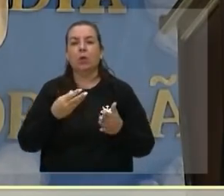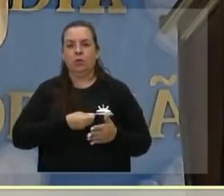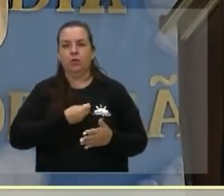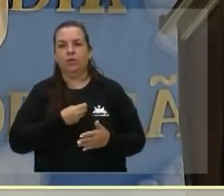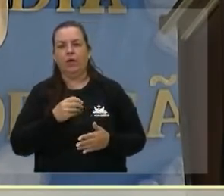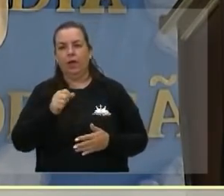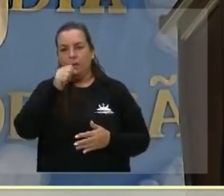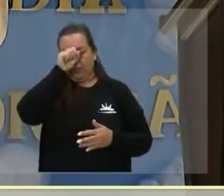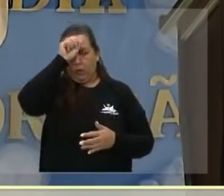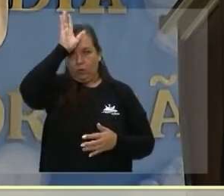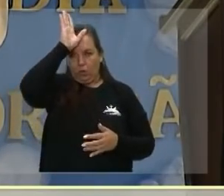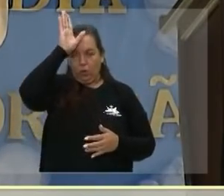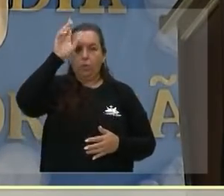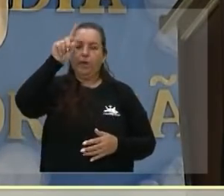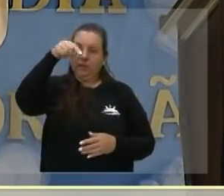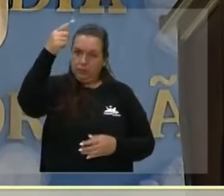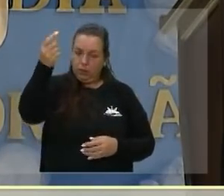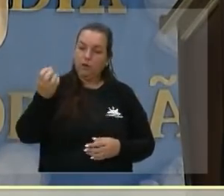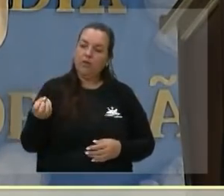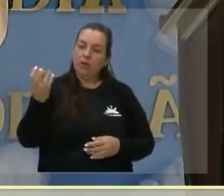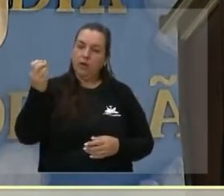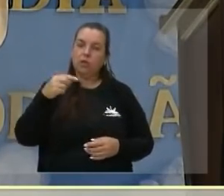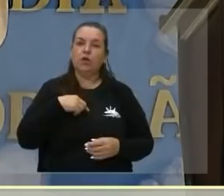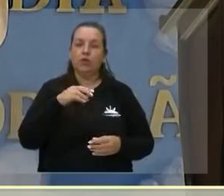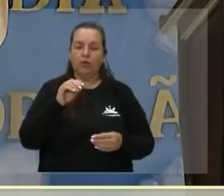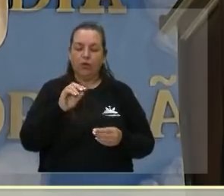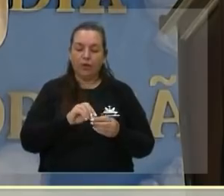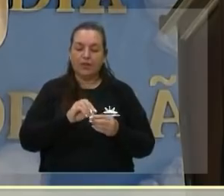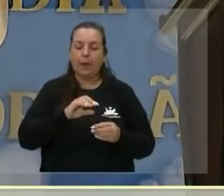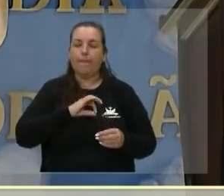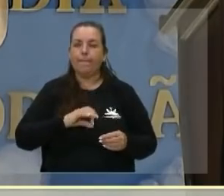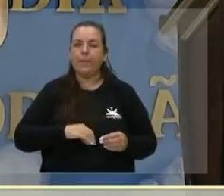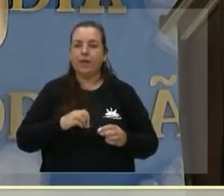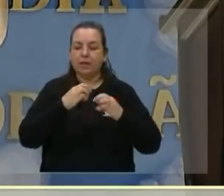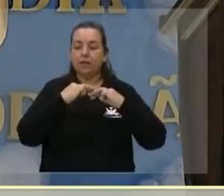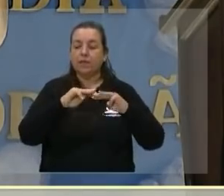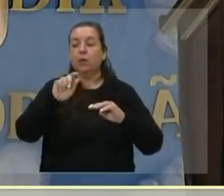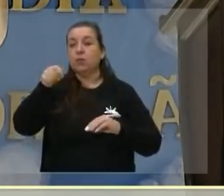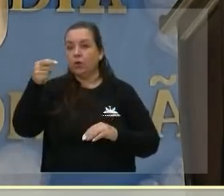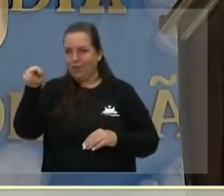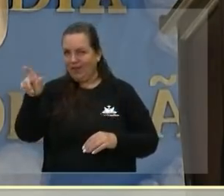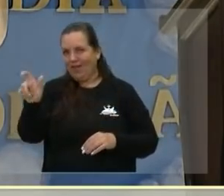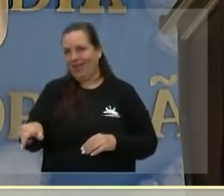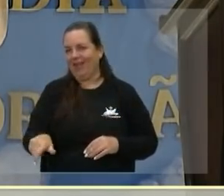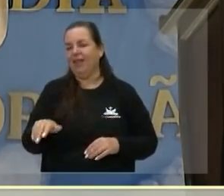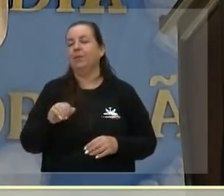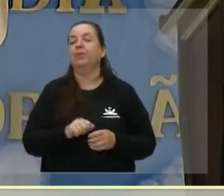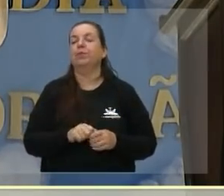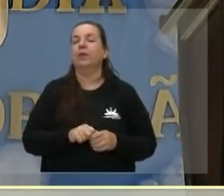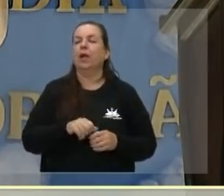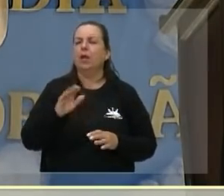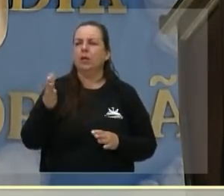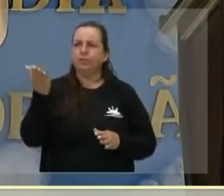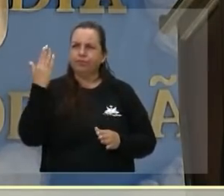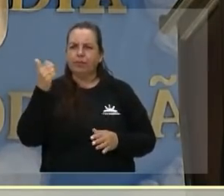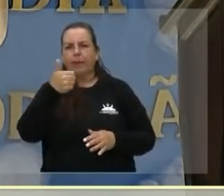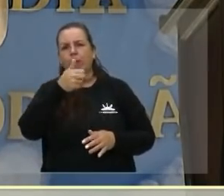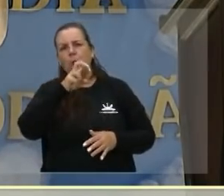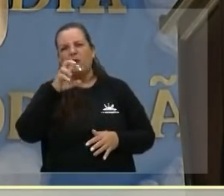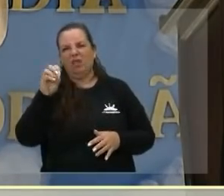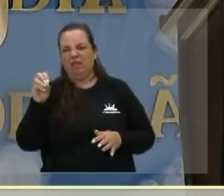roma uma próxima peregrinação vou fazer um padre missão sobre ele e em 1500 e